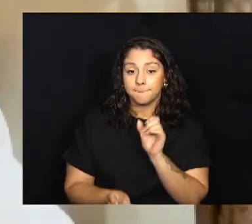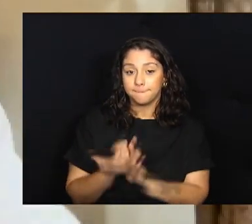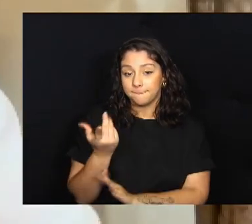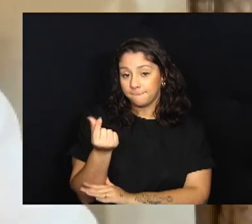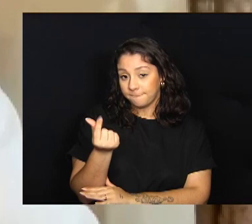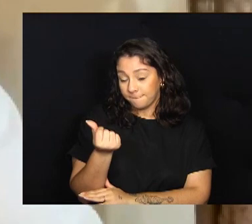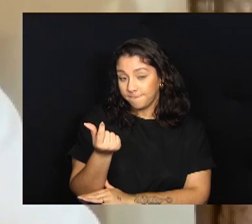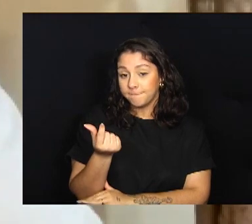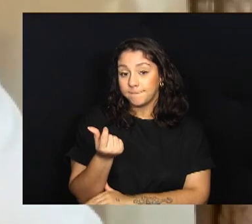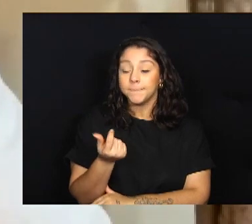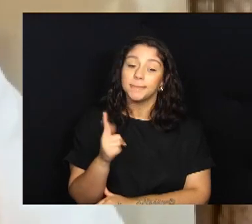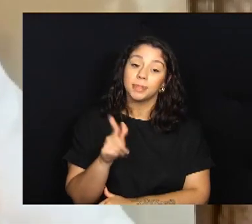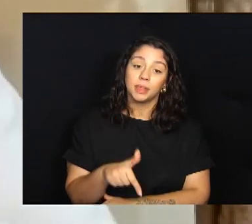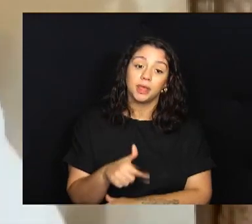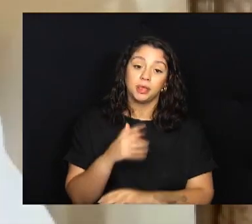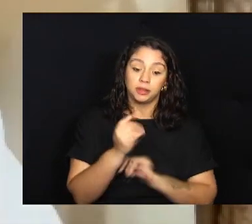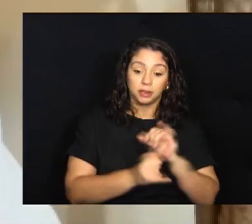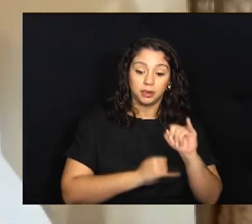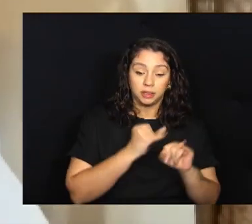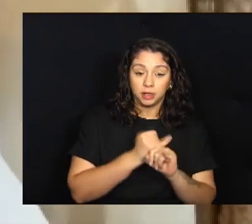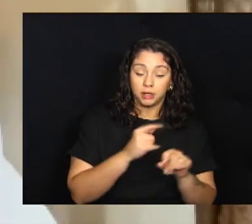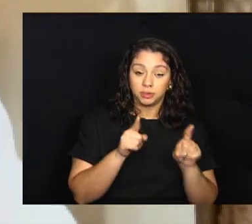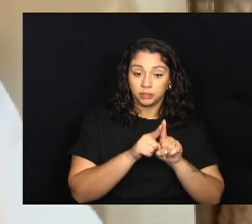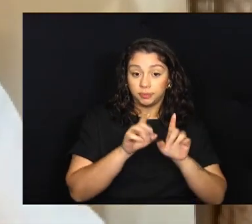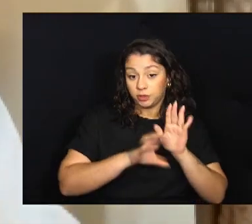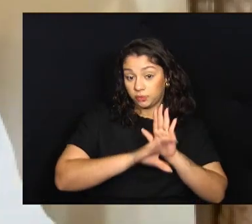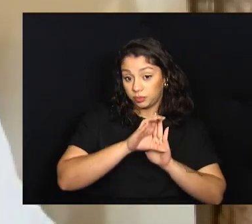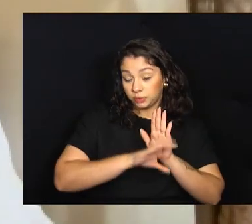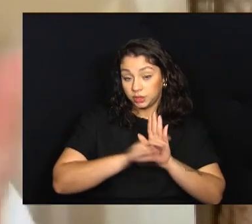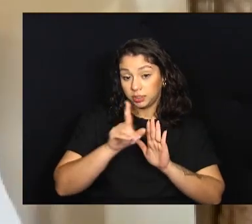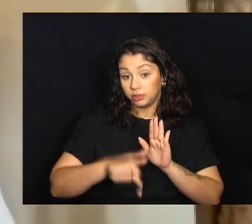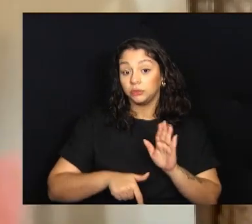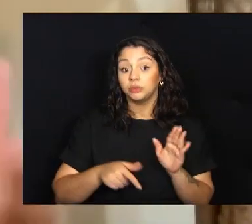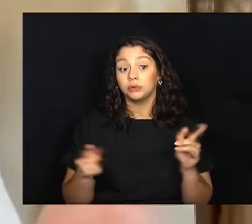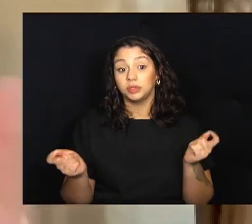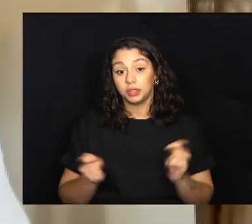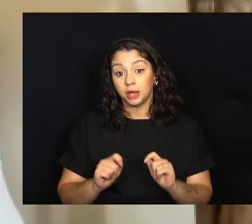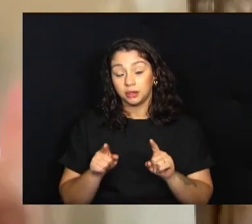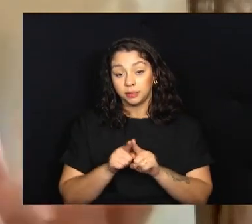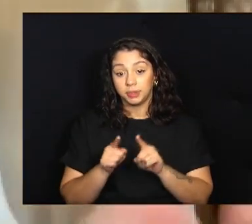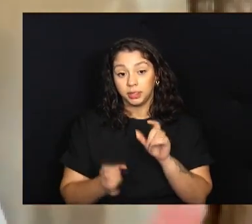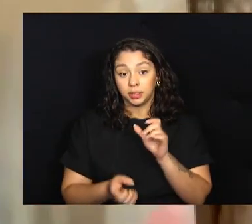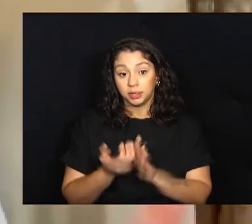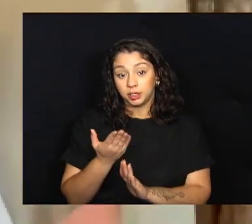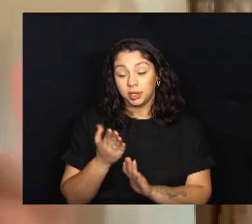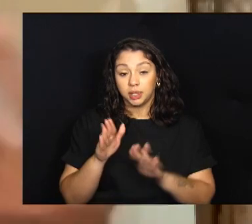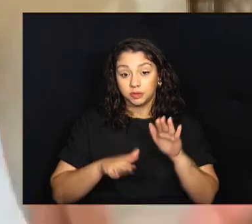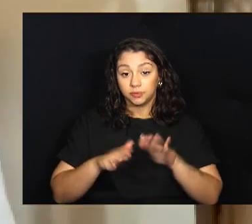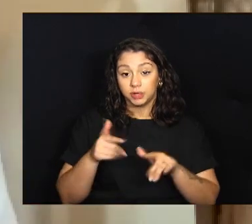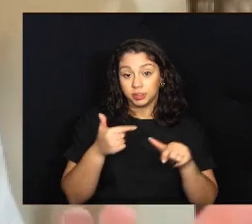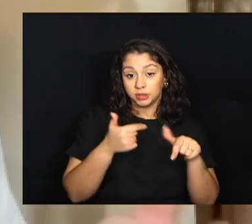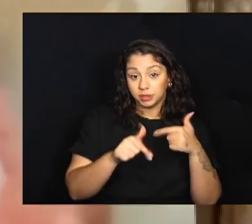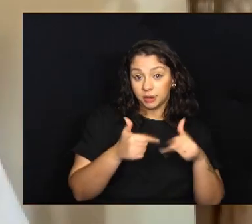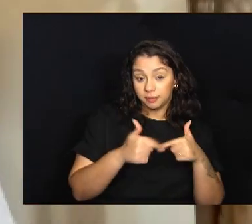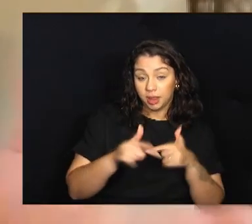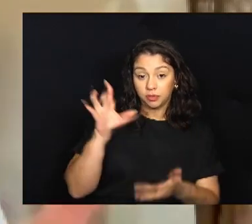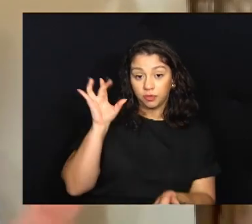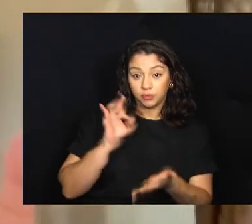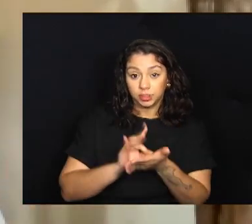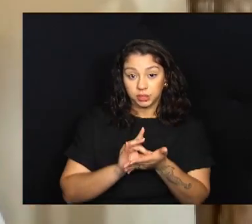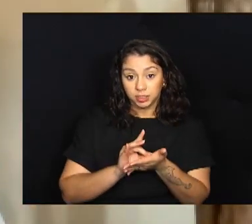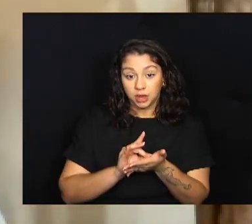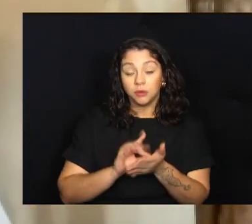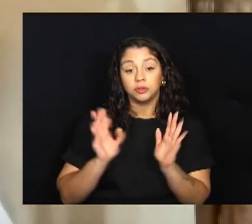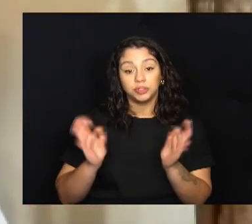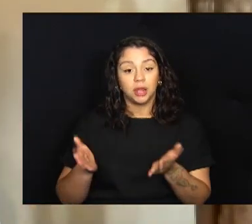junto com esse conceito de pandemia, trouxe esse agregado, né? Você pode produzir, às vezes você termina o seu trabalho oficial, você já